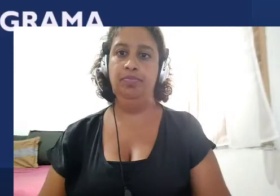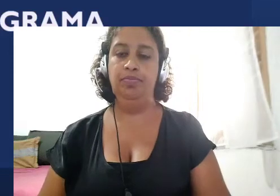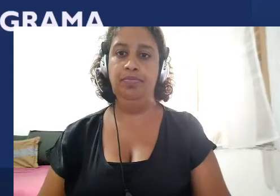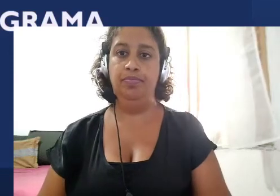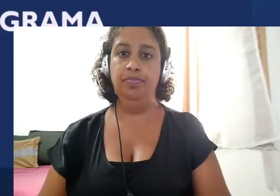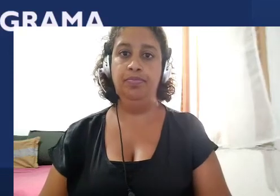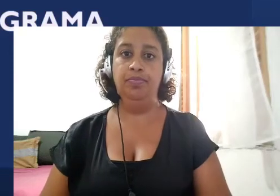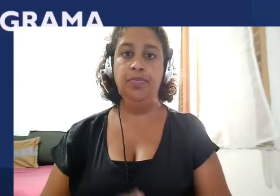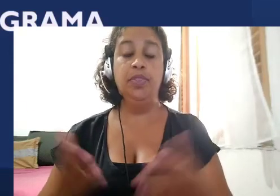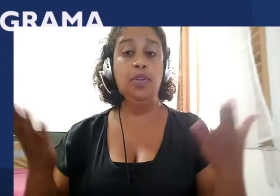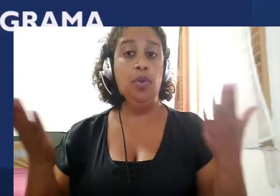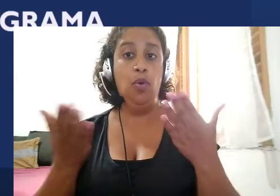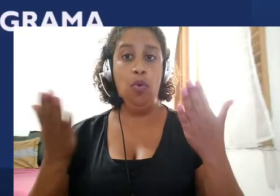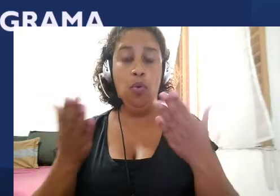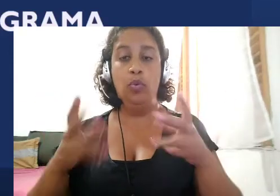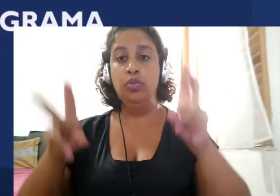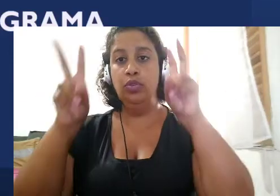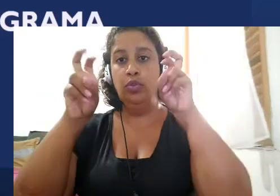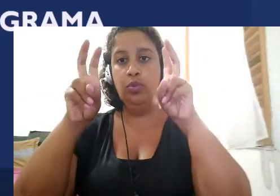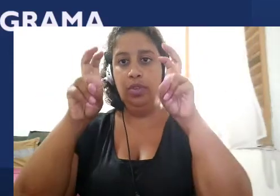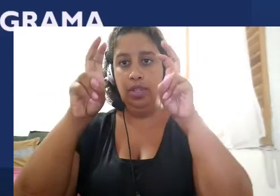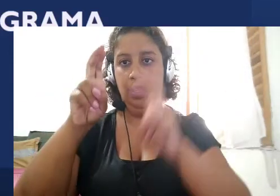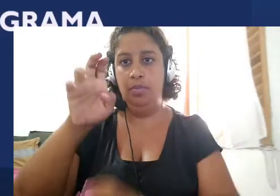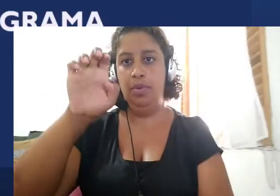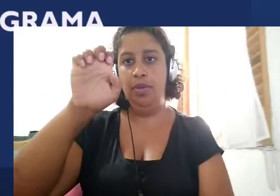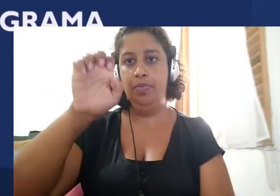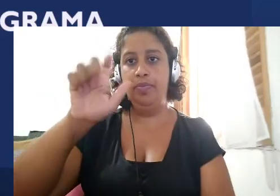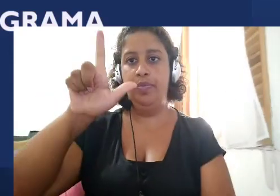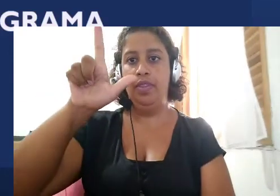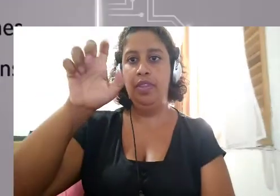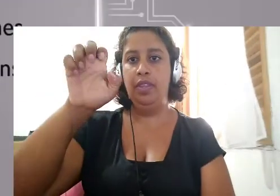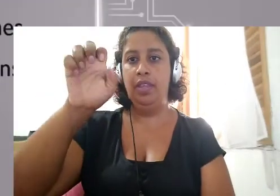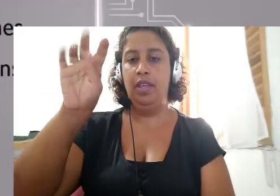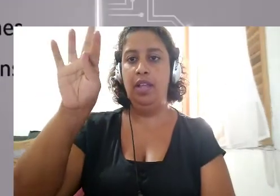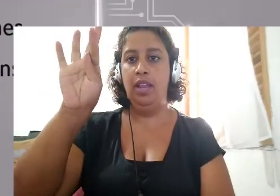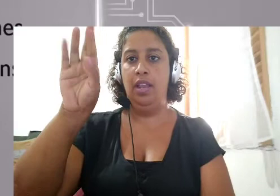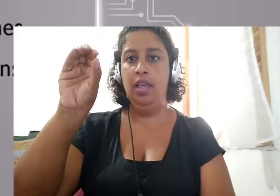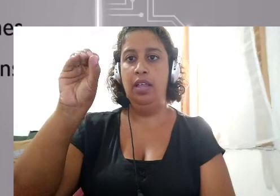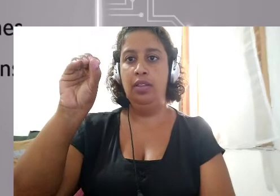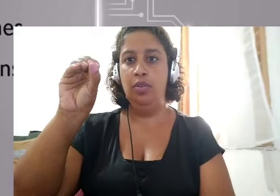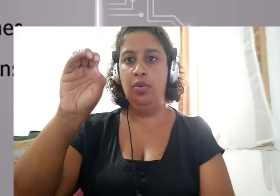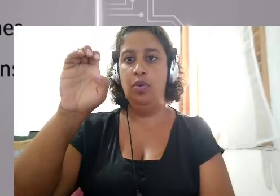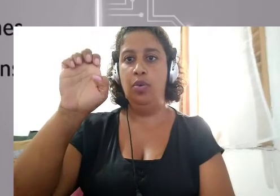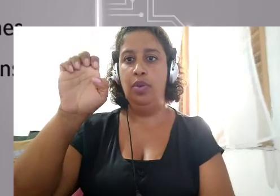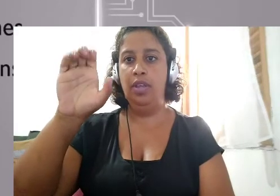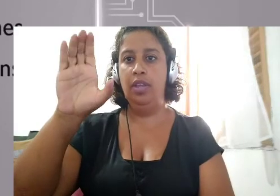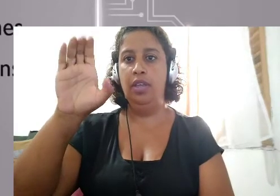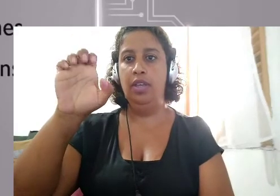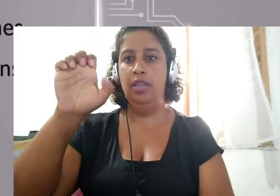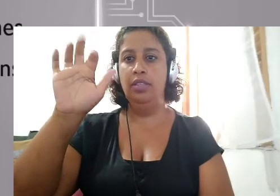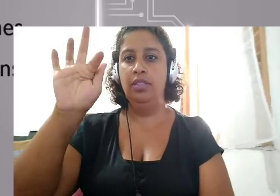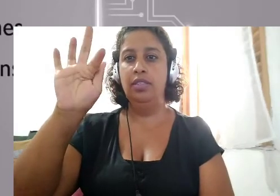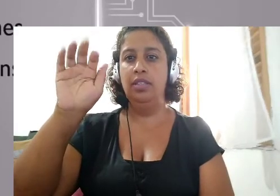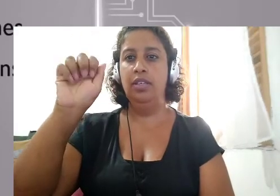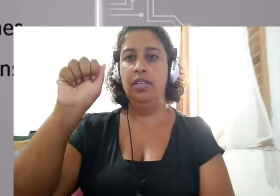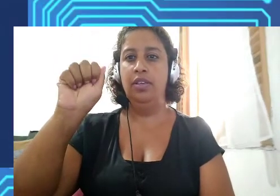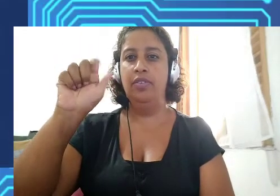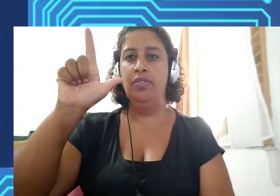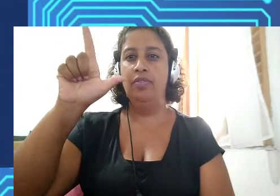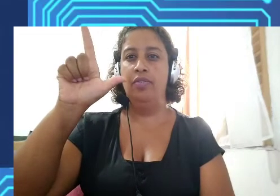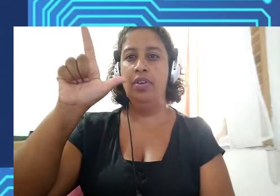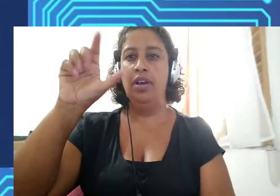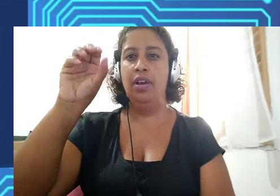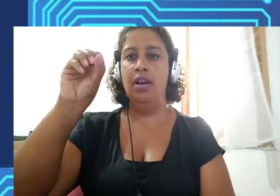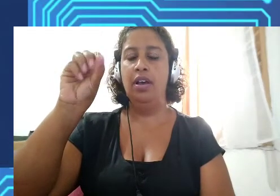Nós vamos falar sobre o eletroencefalograma, a importância desse exame e a sua aplicação na fisioterapia. O grupo é composto pela Alice, Humberto, Laura e a